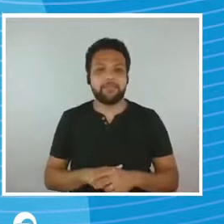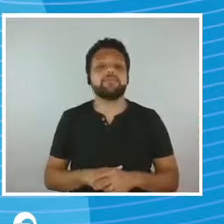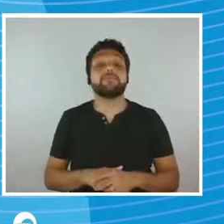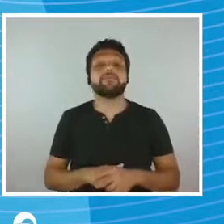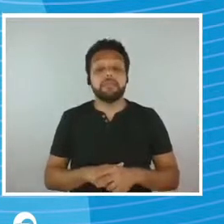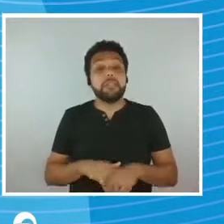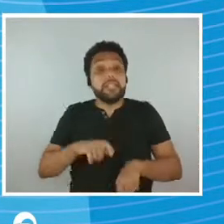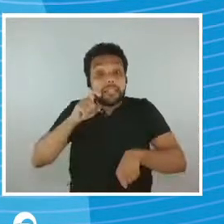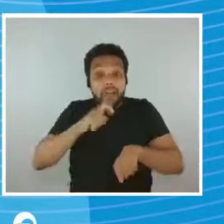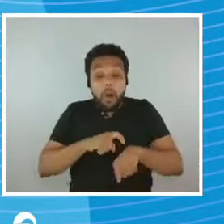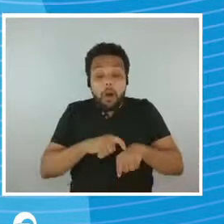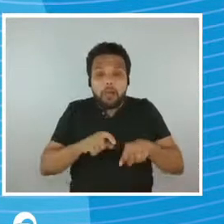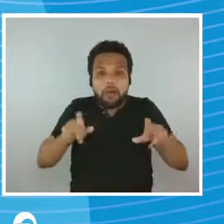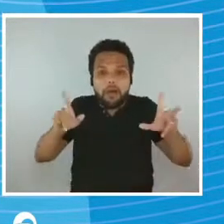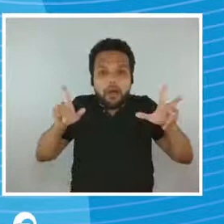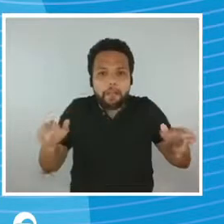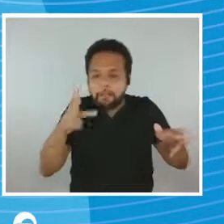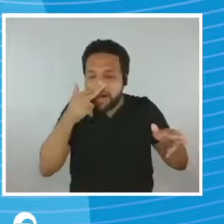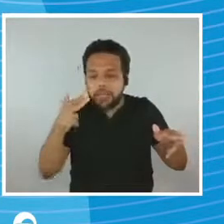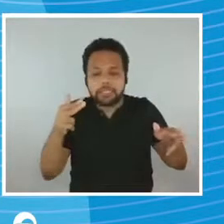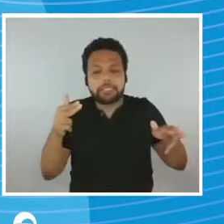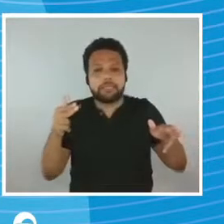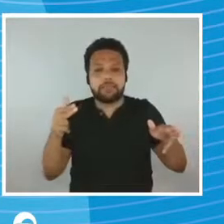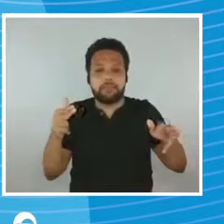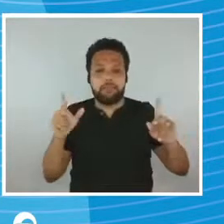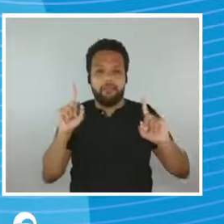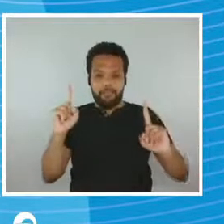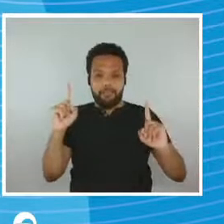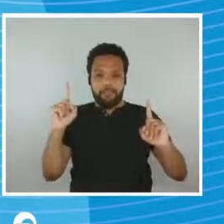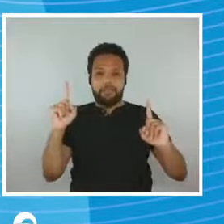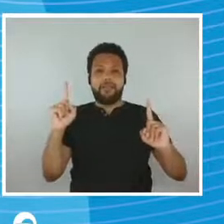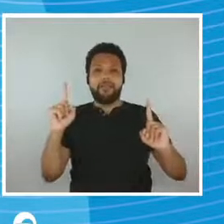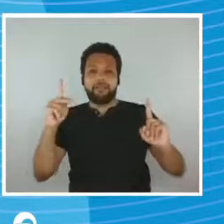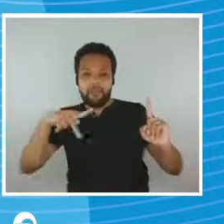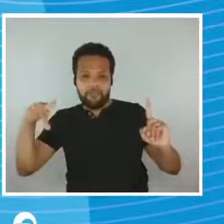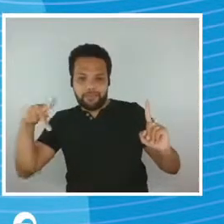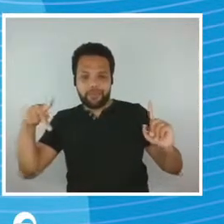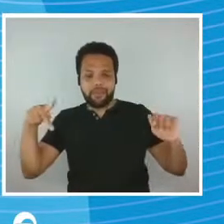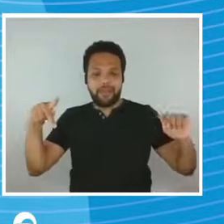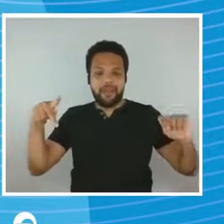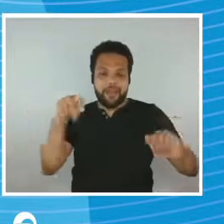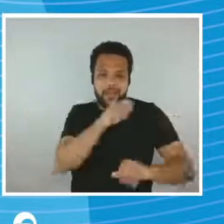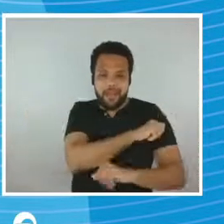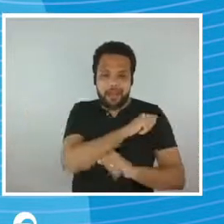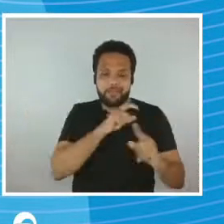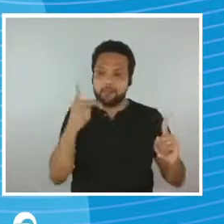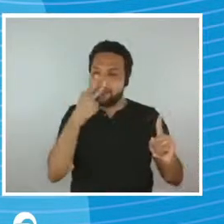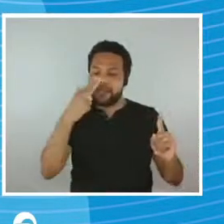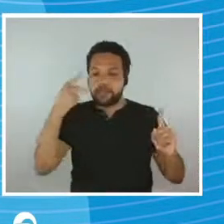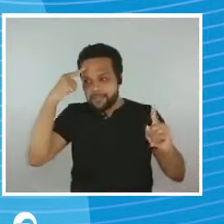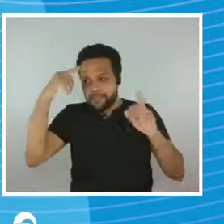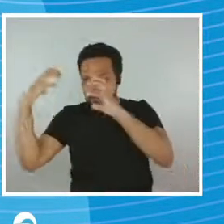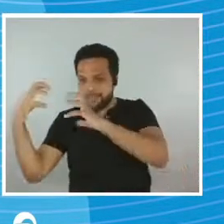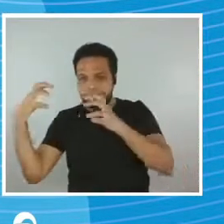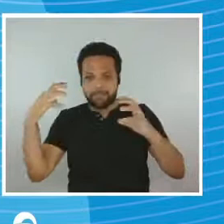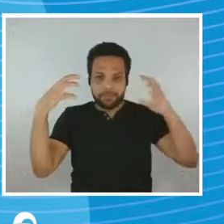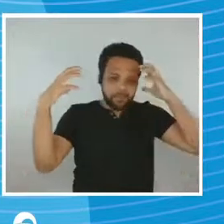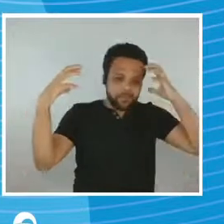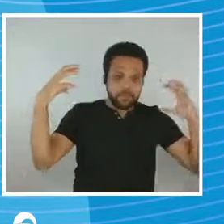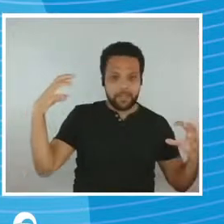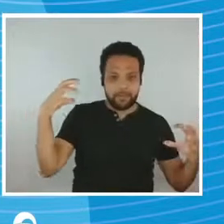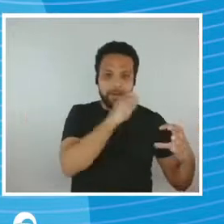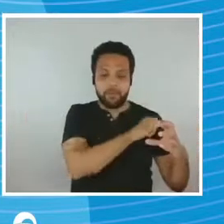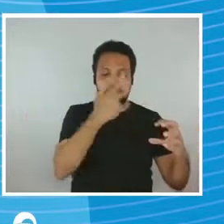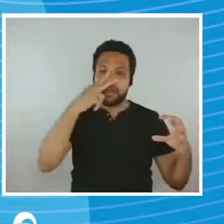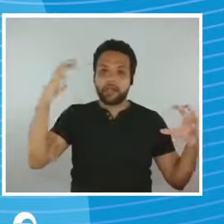momento flagrou uma consonância, uma sincronia entre o cérebro da professora e o cérebro da